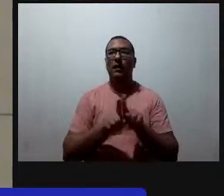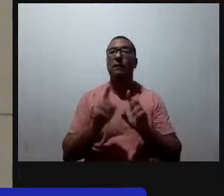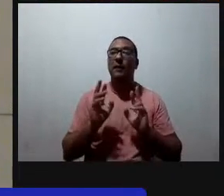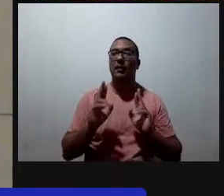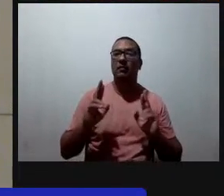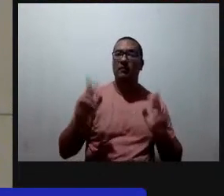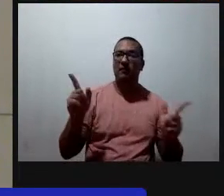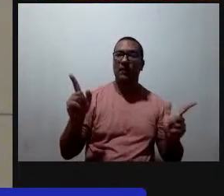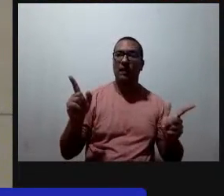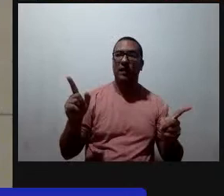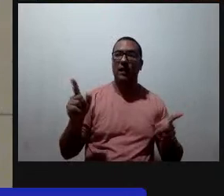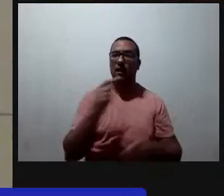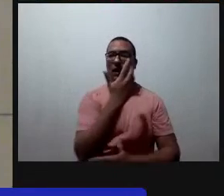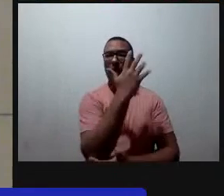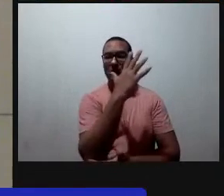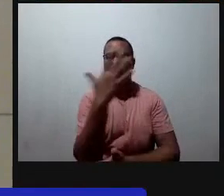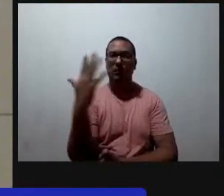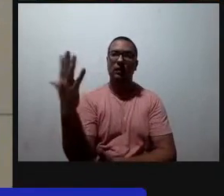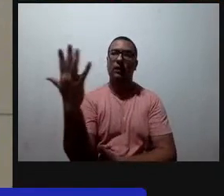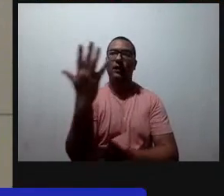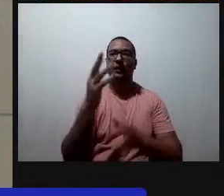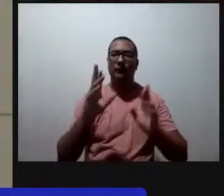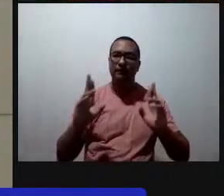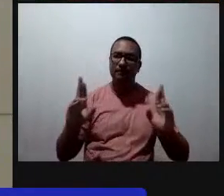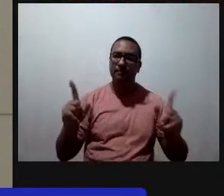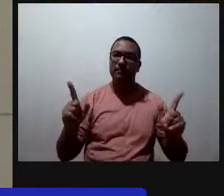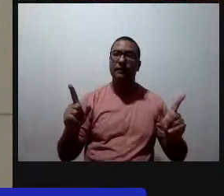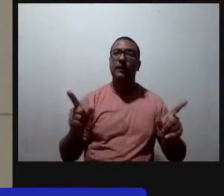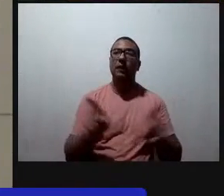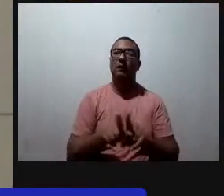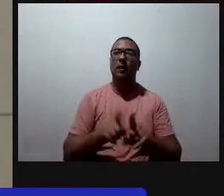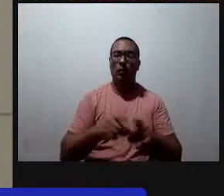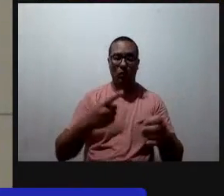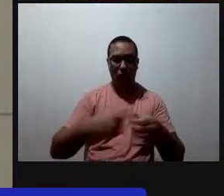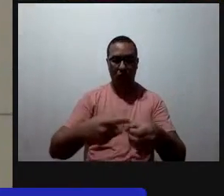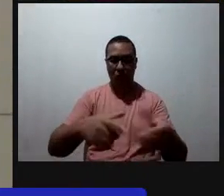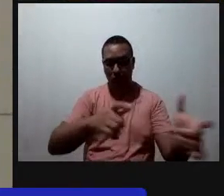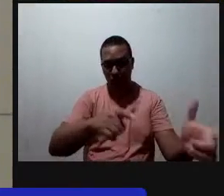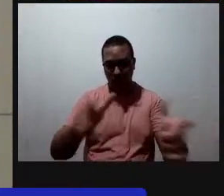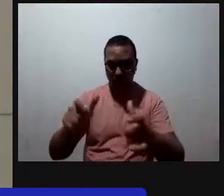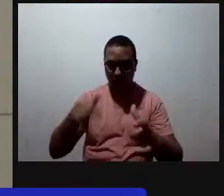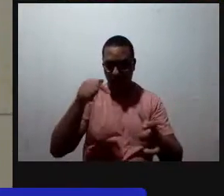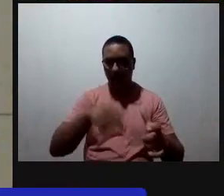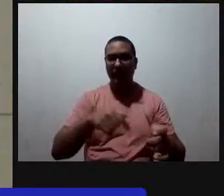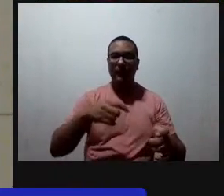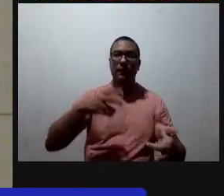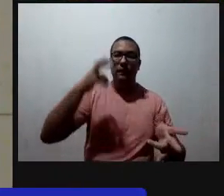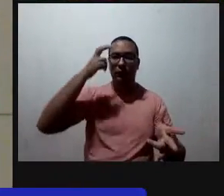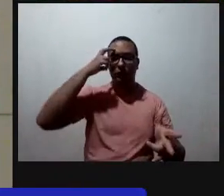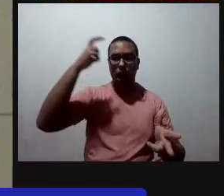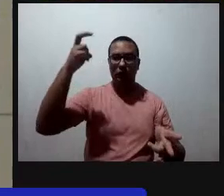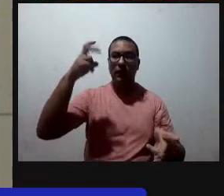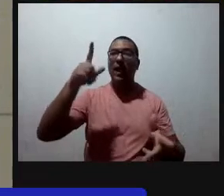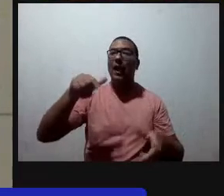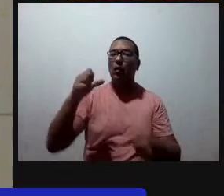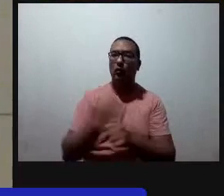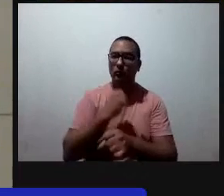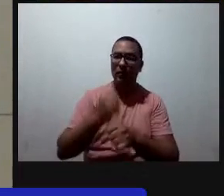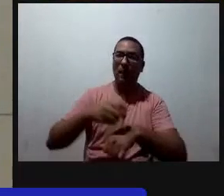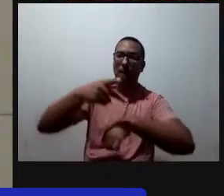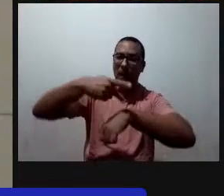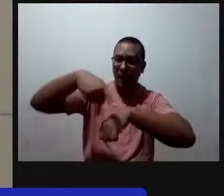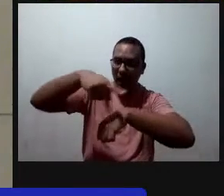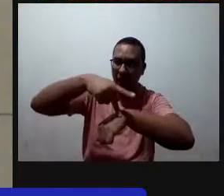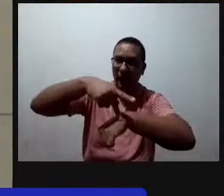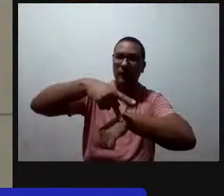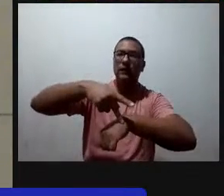ambiente é o que a natureza nos deu. O lugar inteligente é aquele que o ser humano constrói. Praças, as